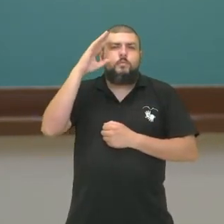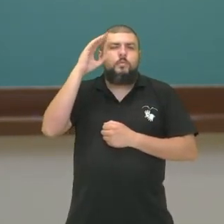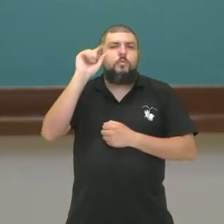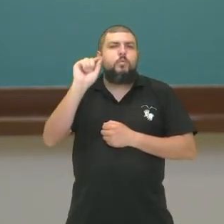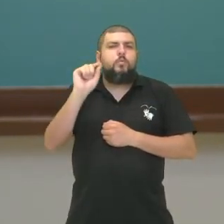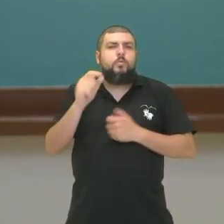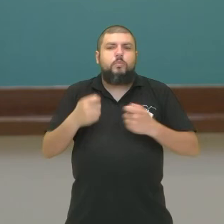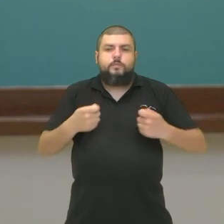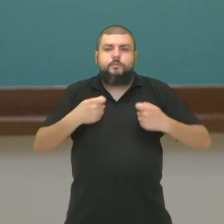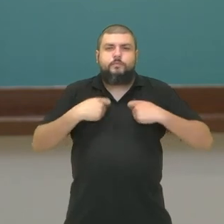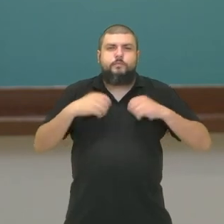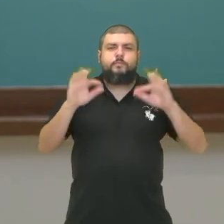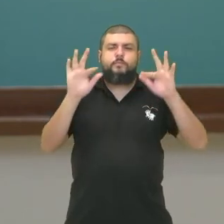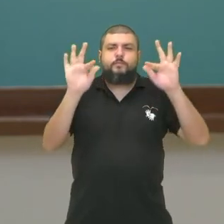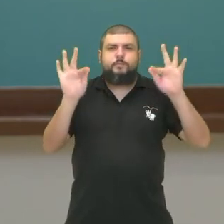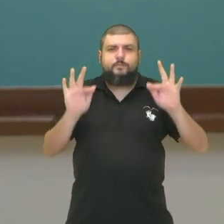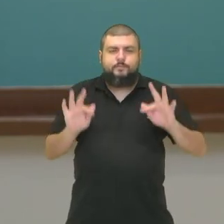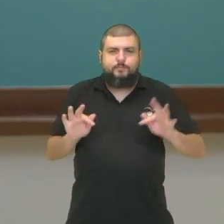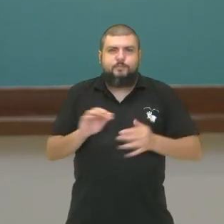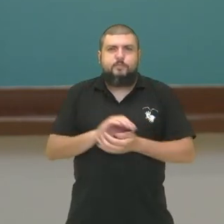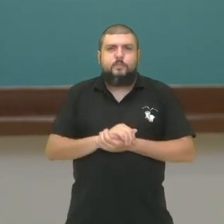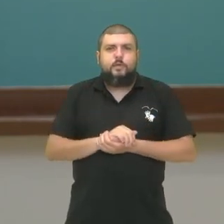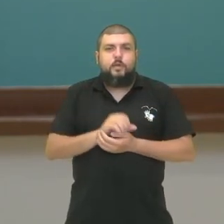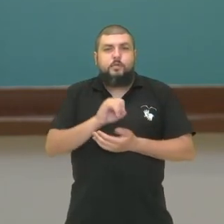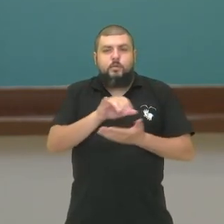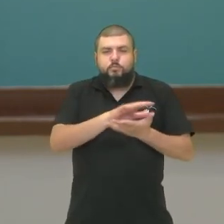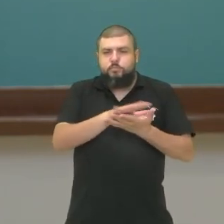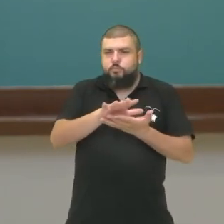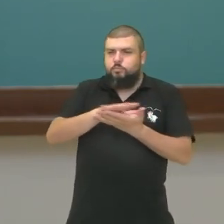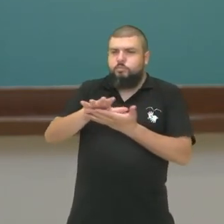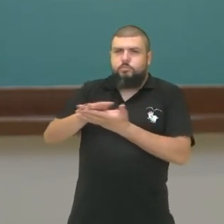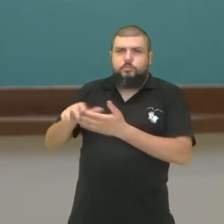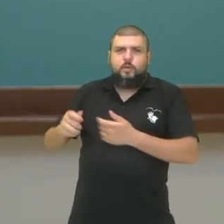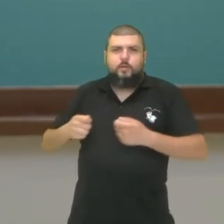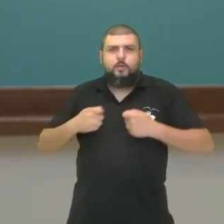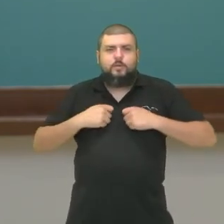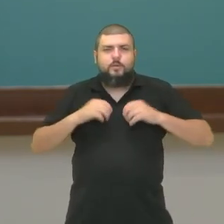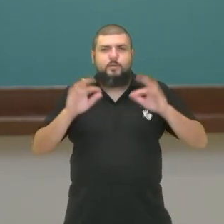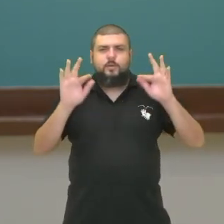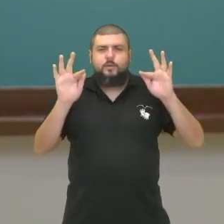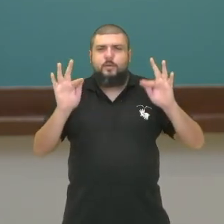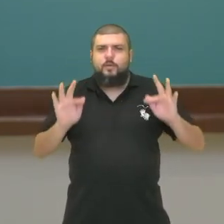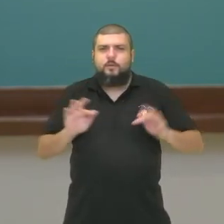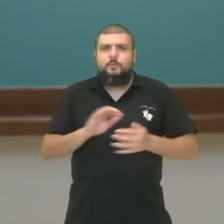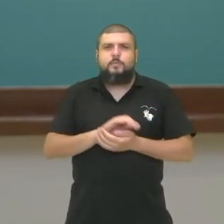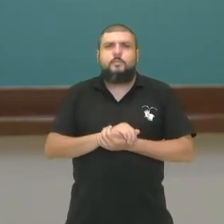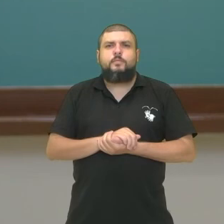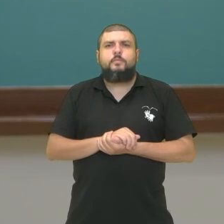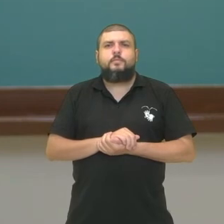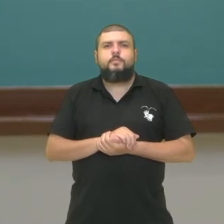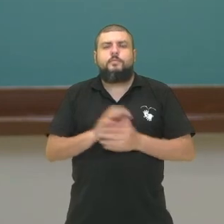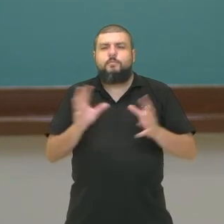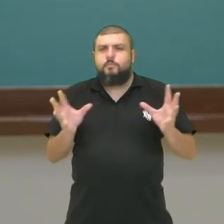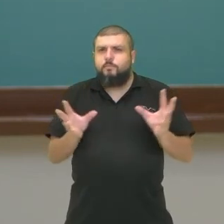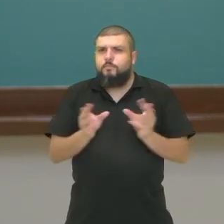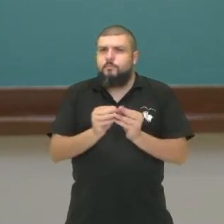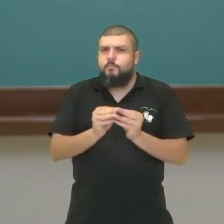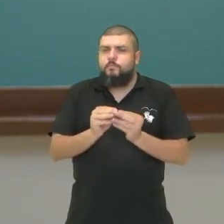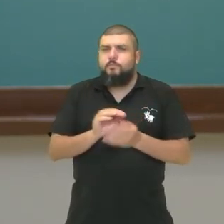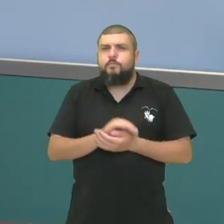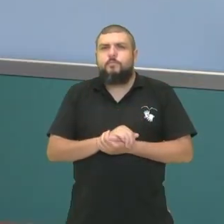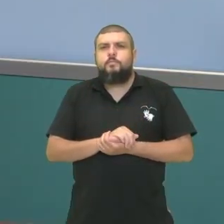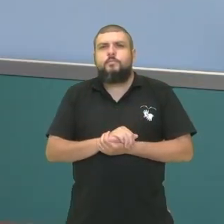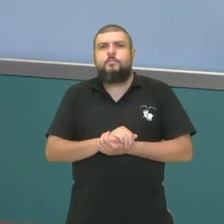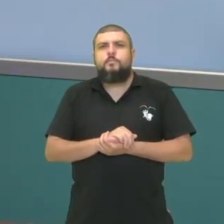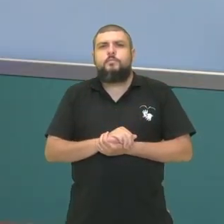felicidade, de ser feliz pelo consumo, como se não houvesse uma outra possibilidade. Legal, pessoal? Então, essa é a ideia central. Então,